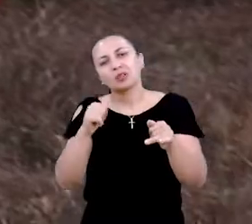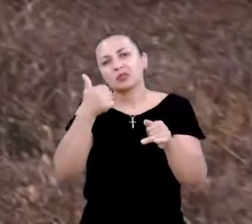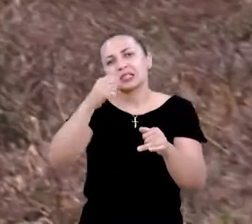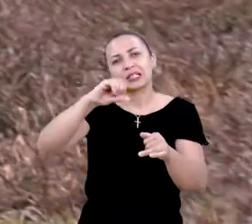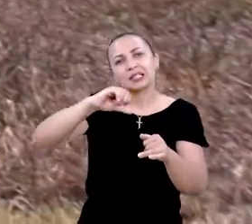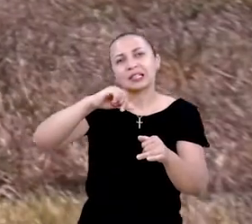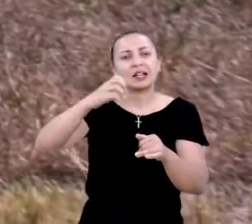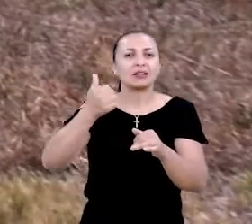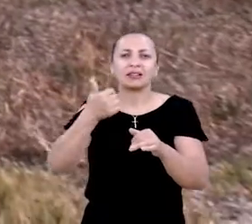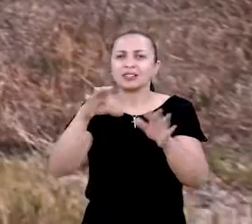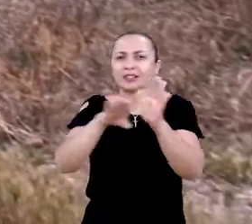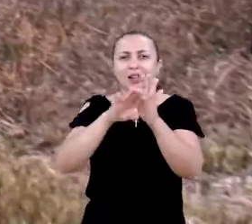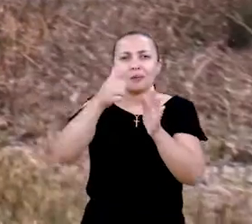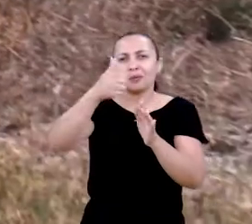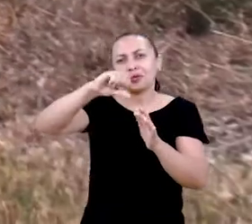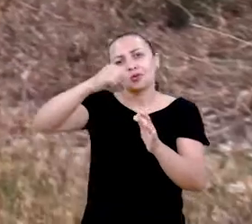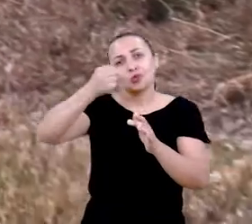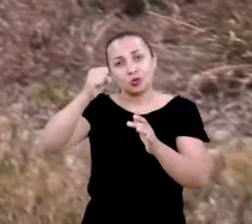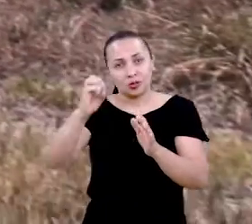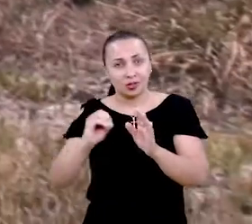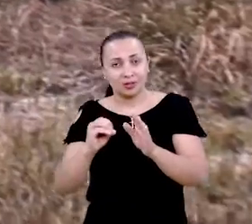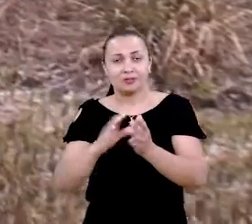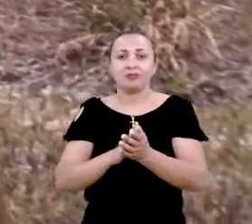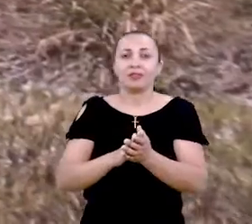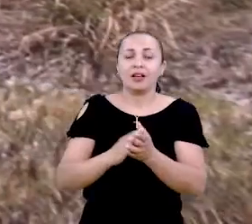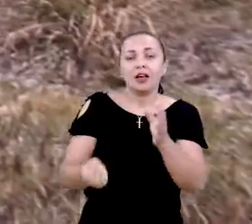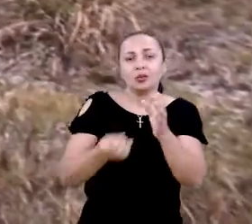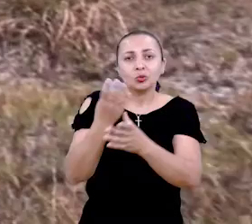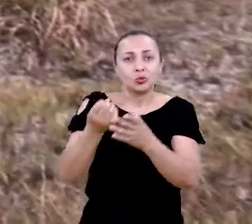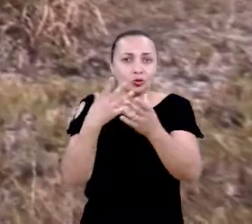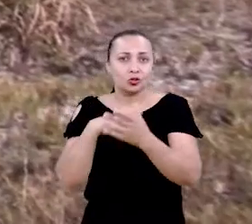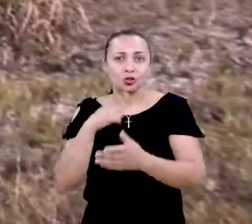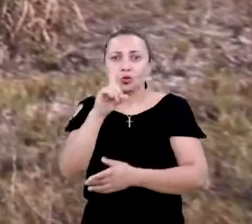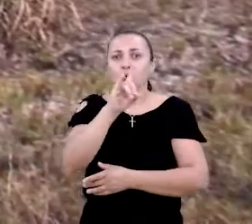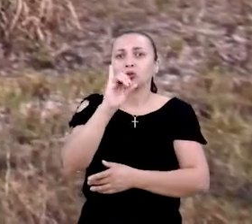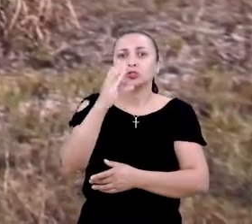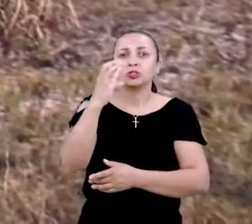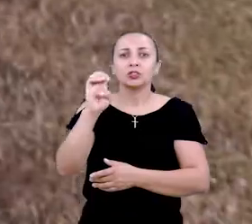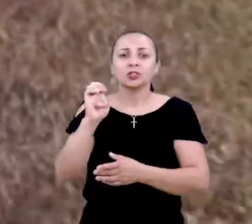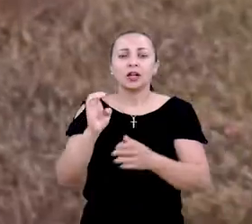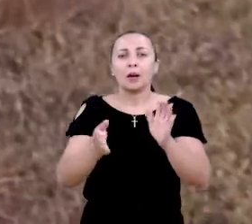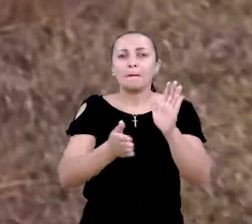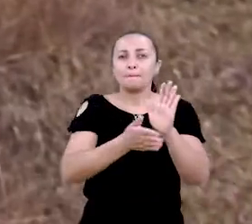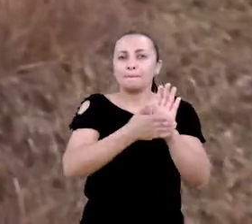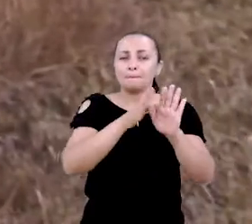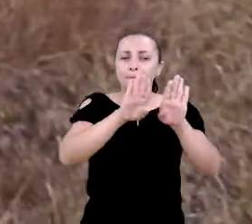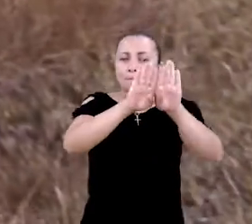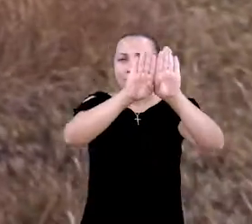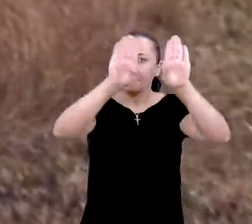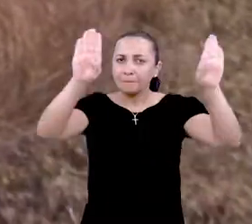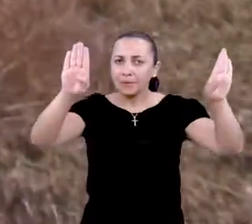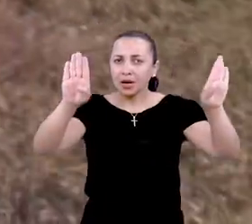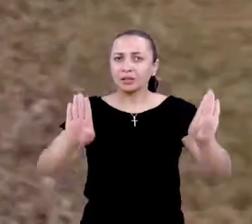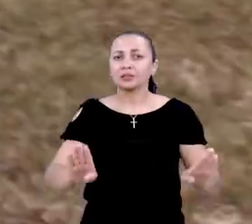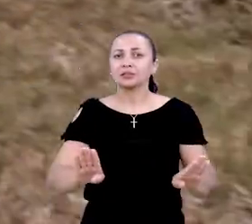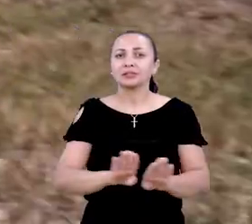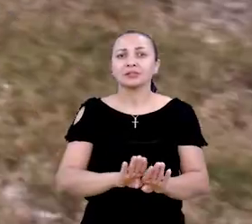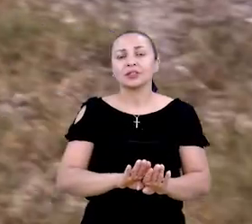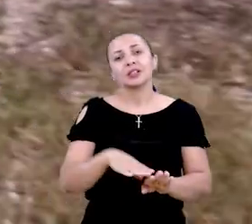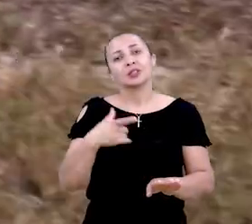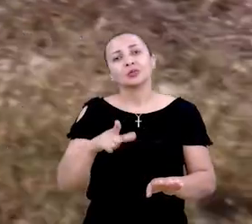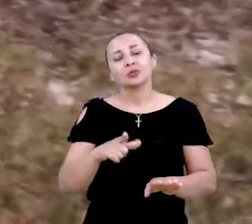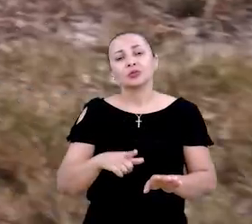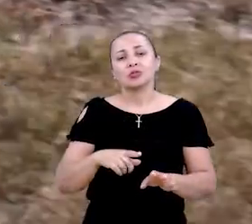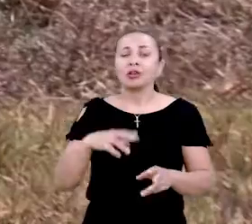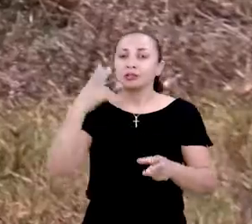No lugar onde havia sido instalada a salina, a existência de um dique, uma espécie de parede, impediu durante décadas a recuperação